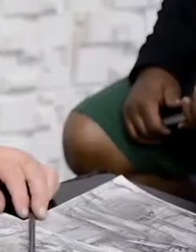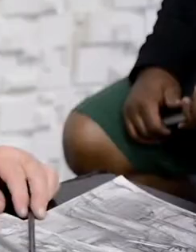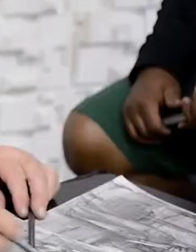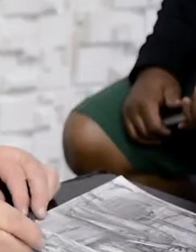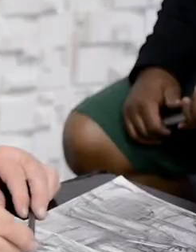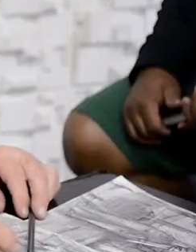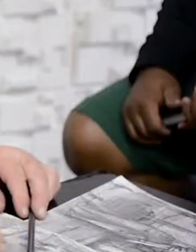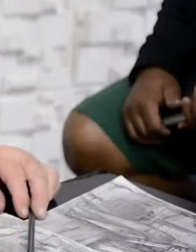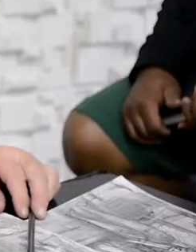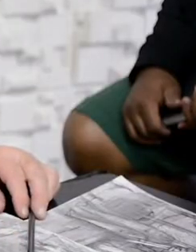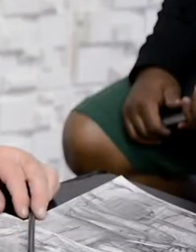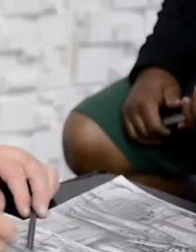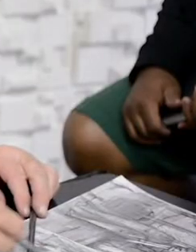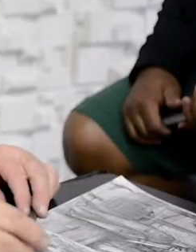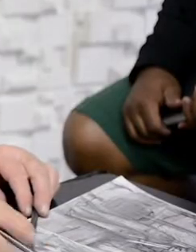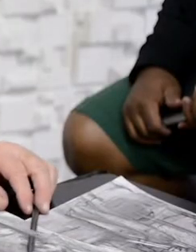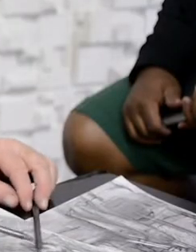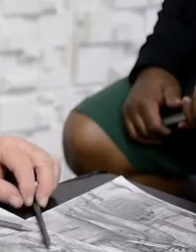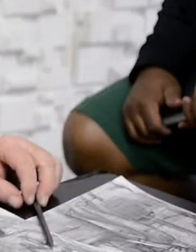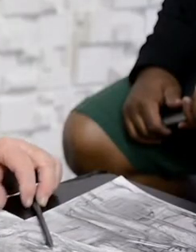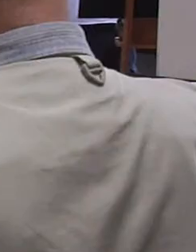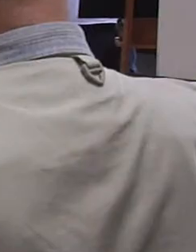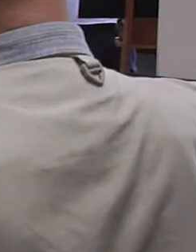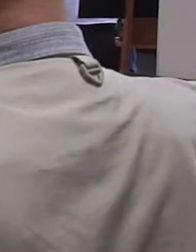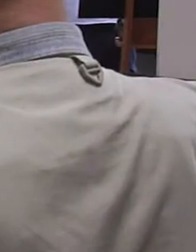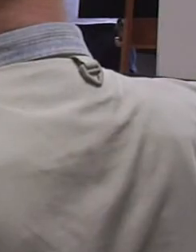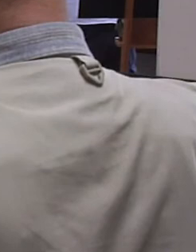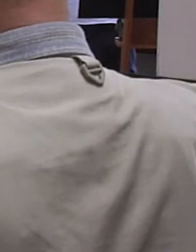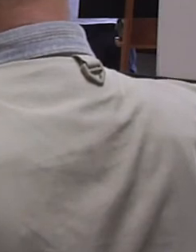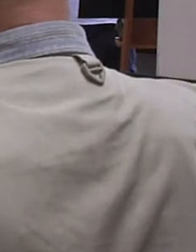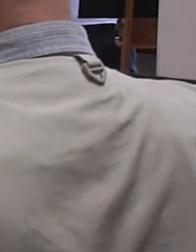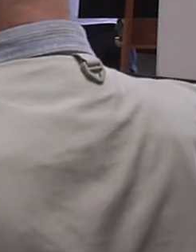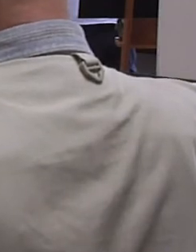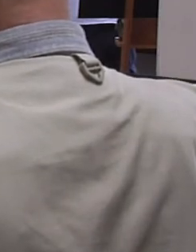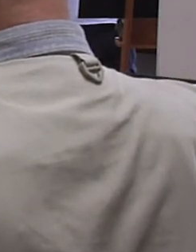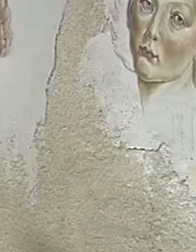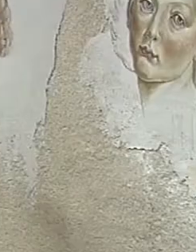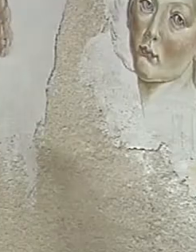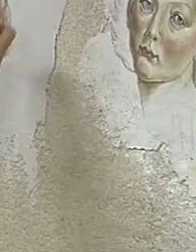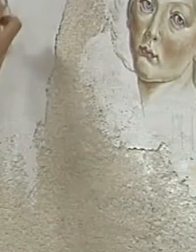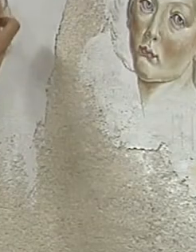composição, técnicas de pintura e de restauro.